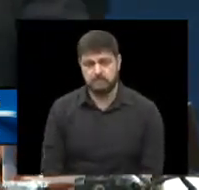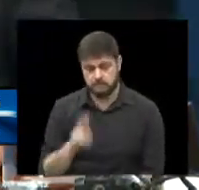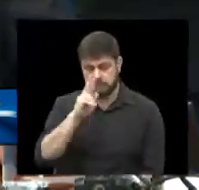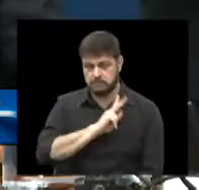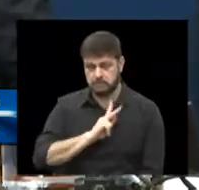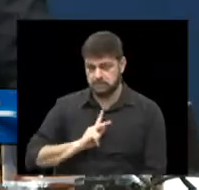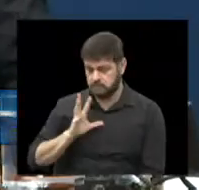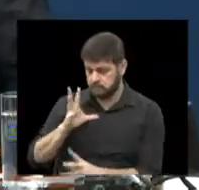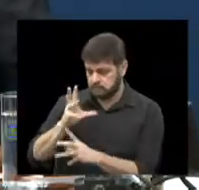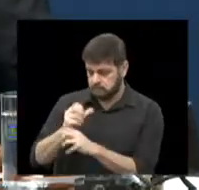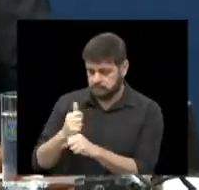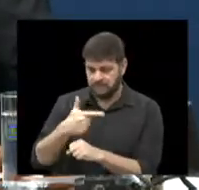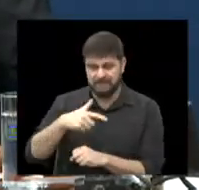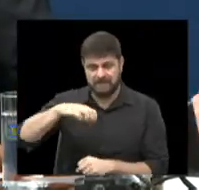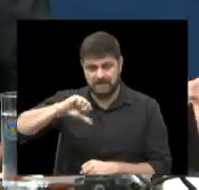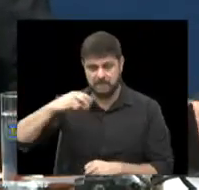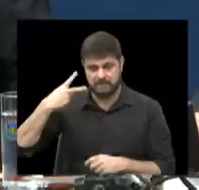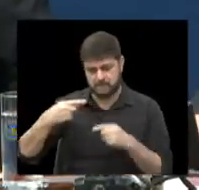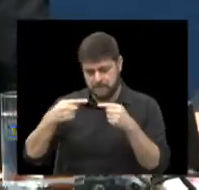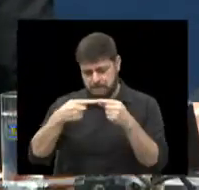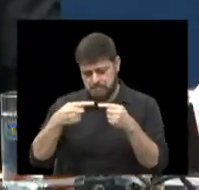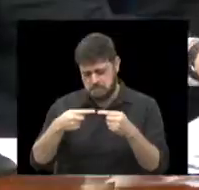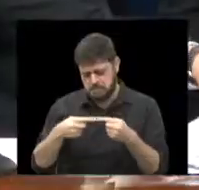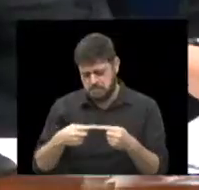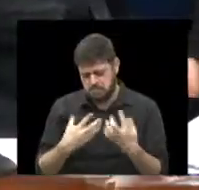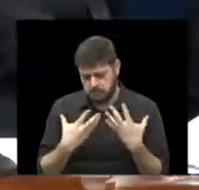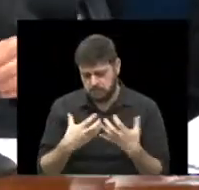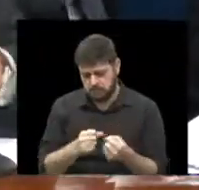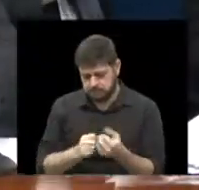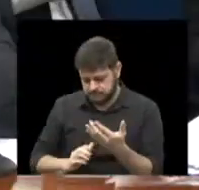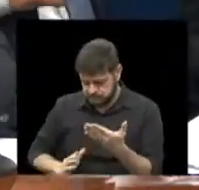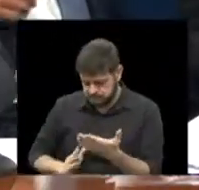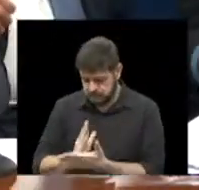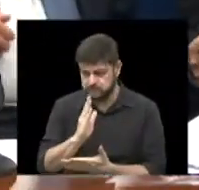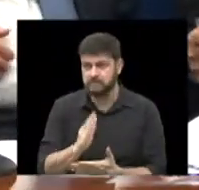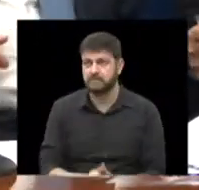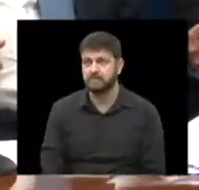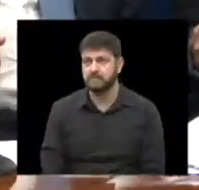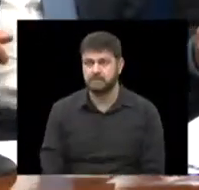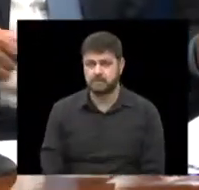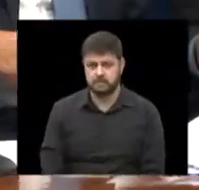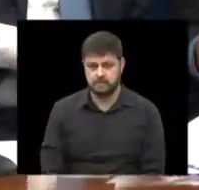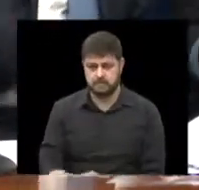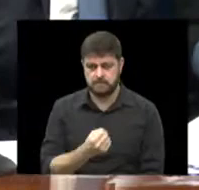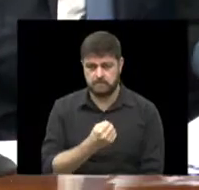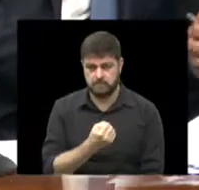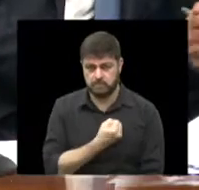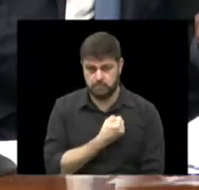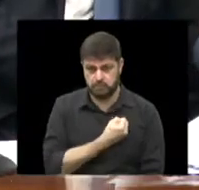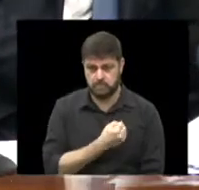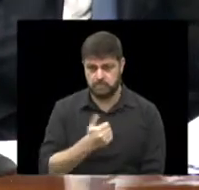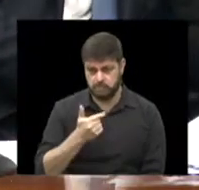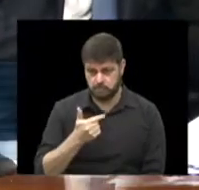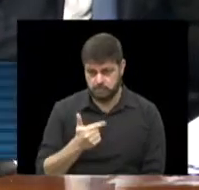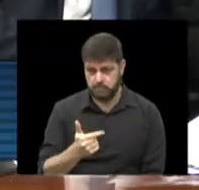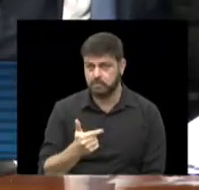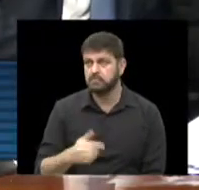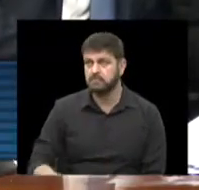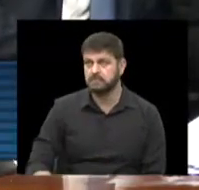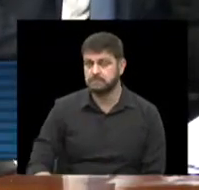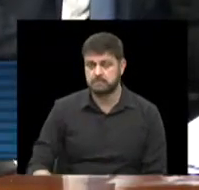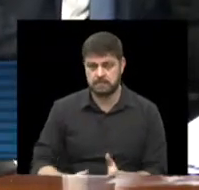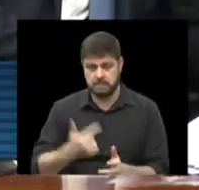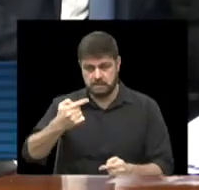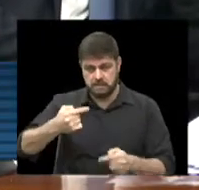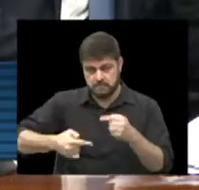Senhor presidente, 29 vereadores votaram favoráveis. Com 29 vereadores votando favorável, a matéria está aprovada. Incluindo na pauta em regime de urgência, mediante